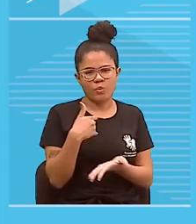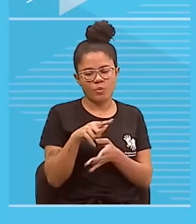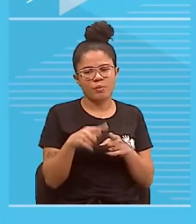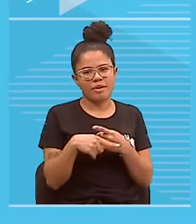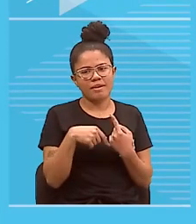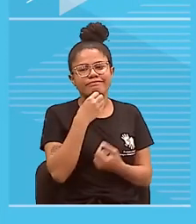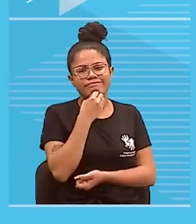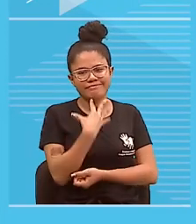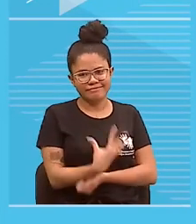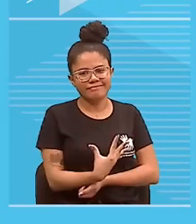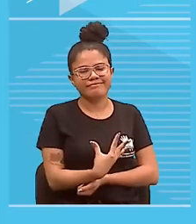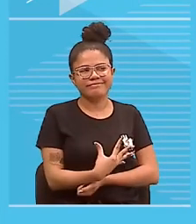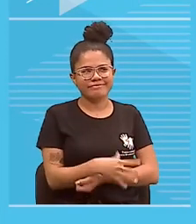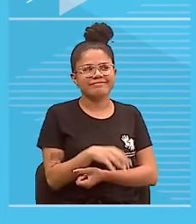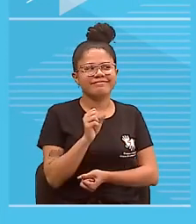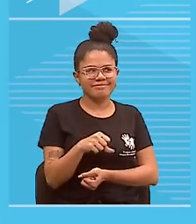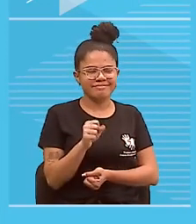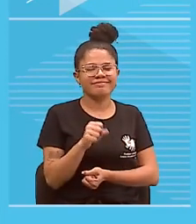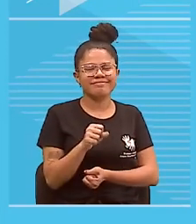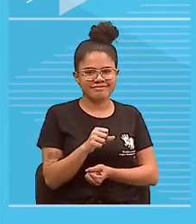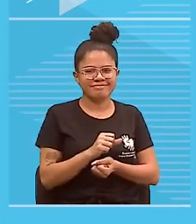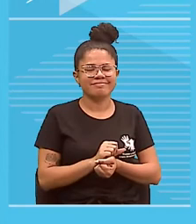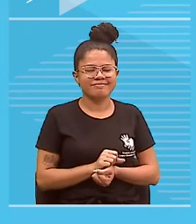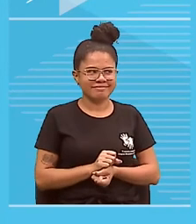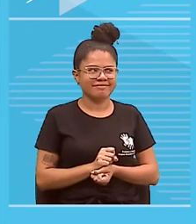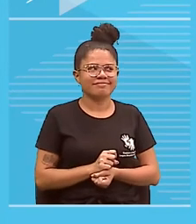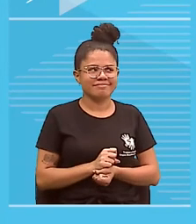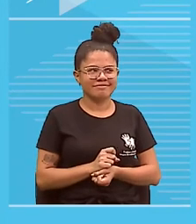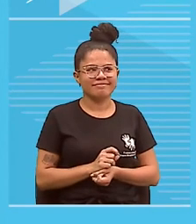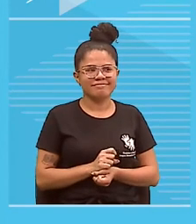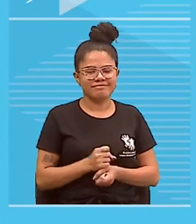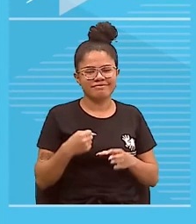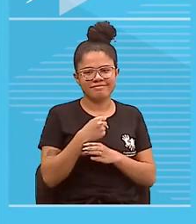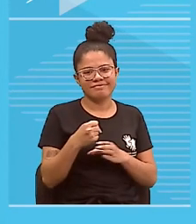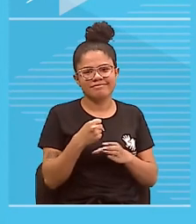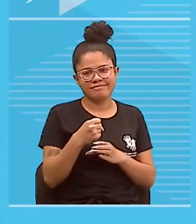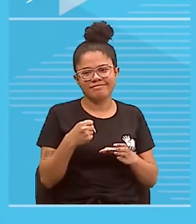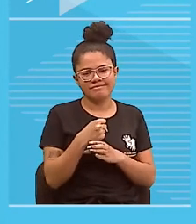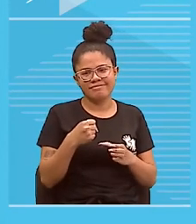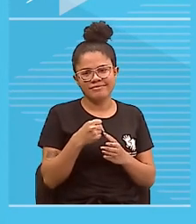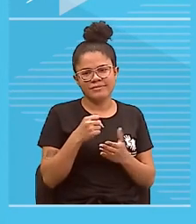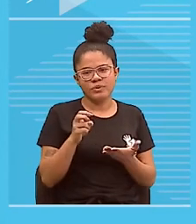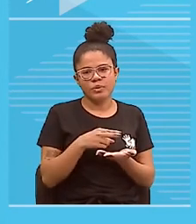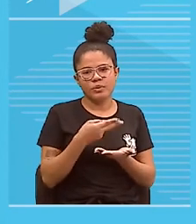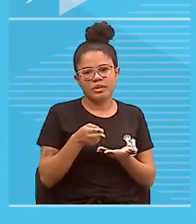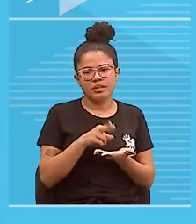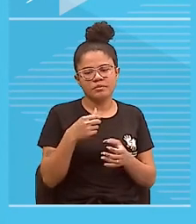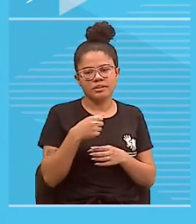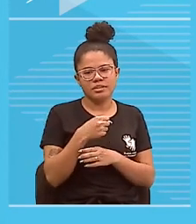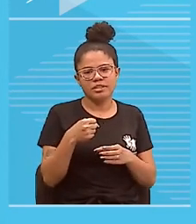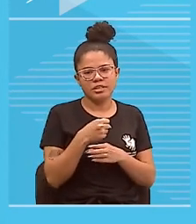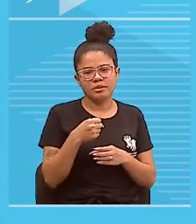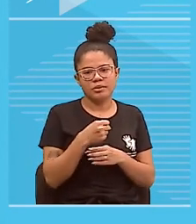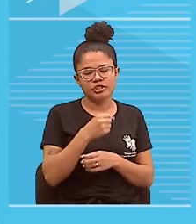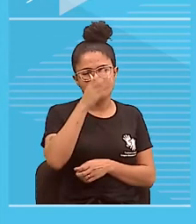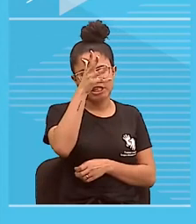bom no estrogonofe né no creme de galinha você vai fazer aqueles molho